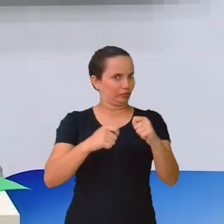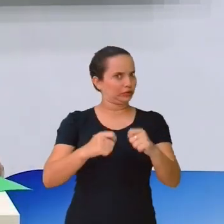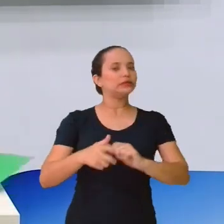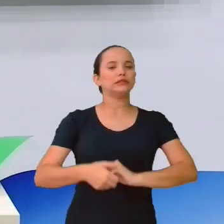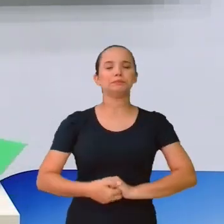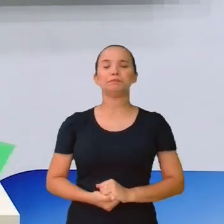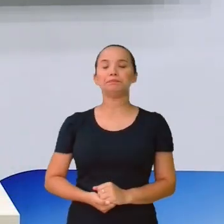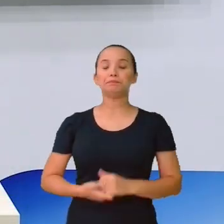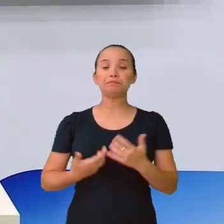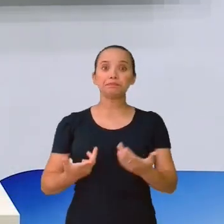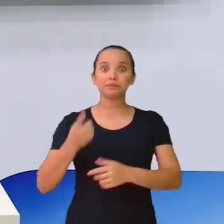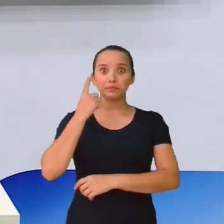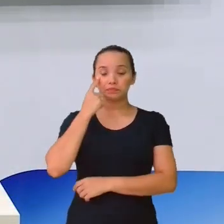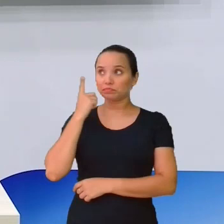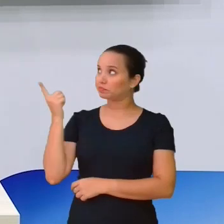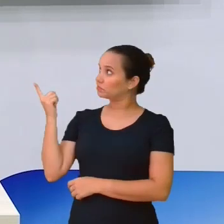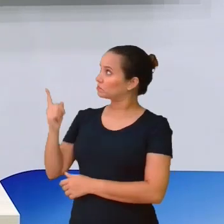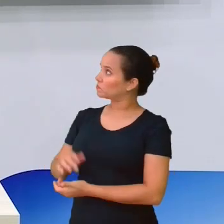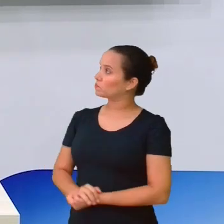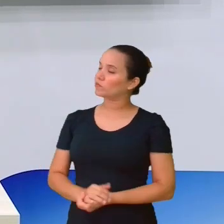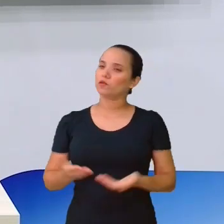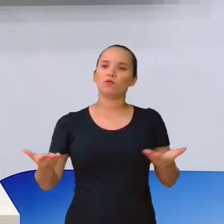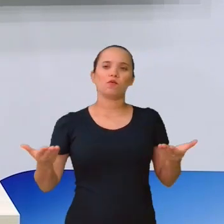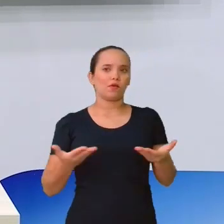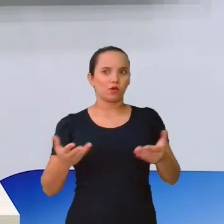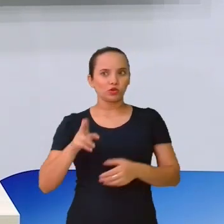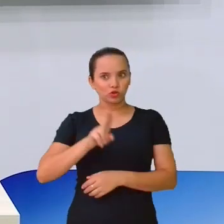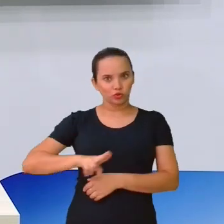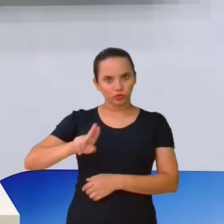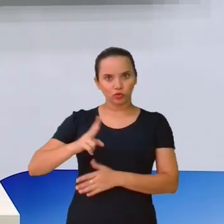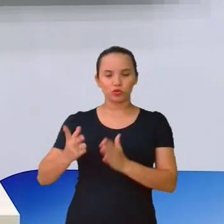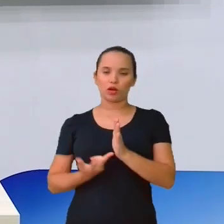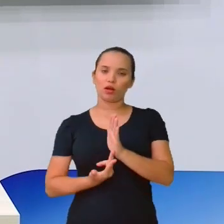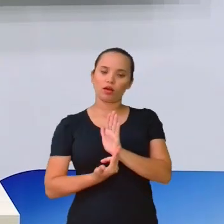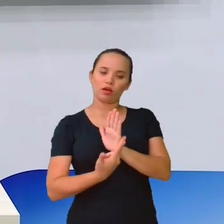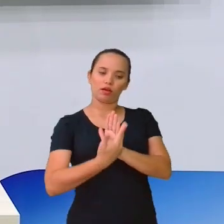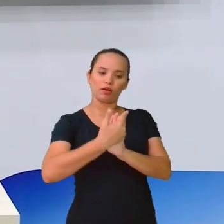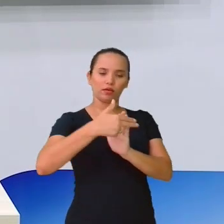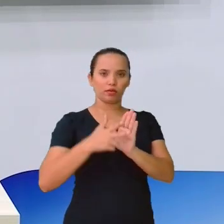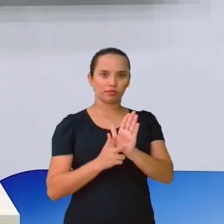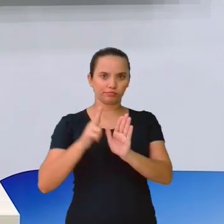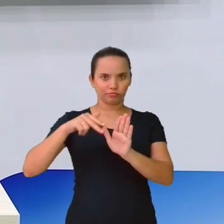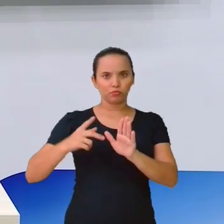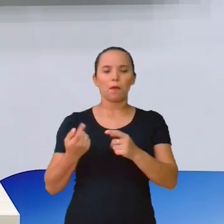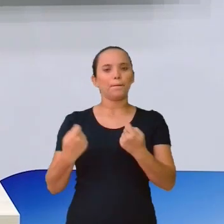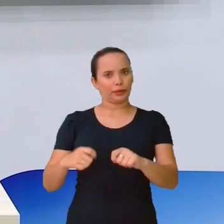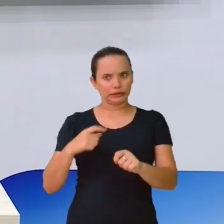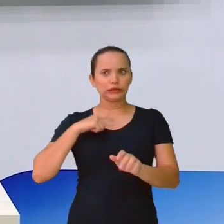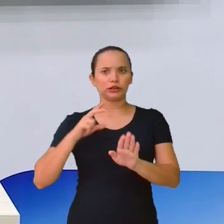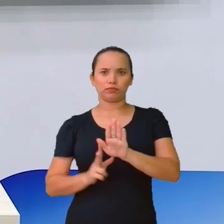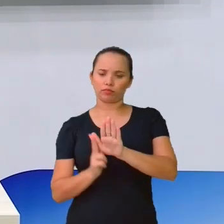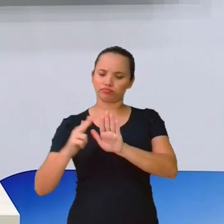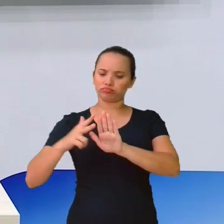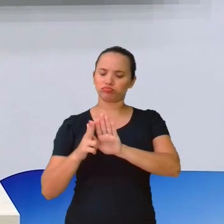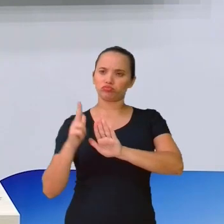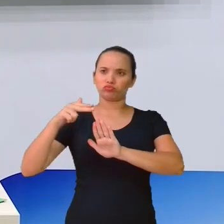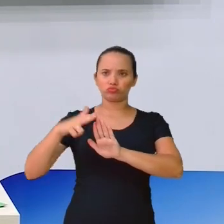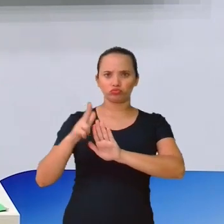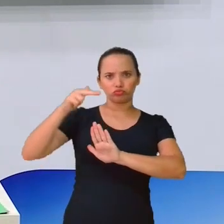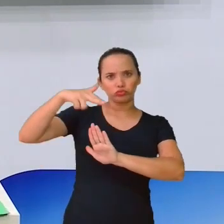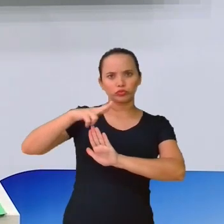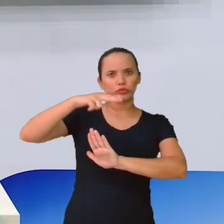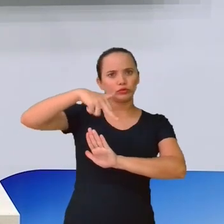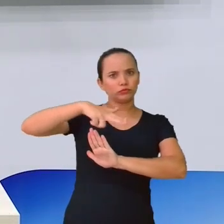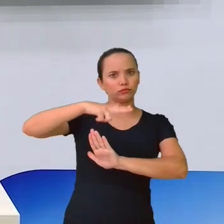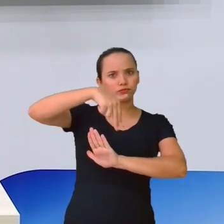trabalho, ó, a gente vai passar a tesoura no desenho que tá feito. E vai fazer o